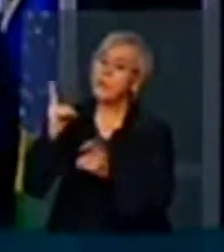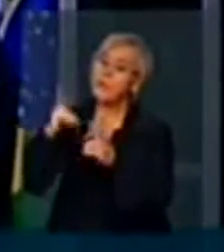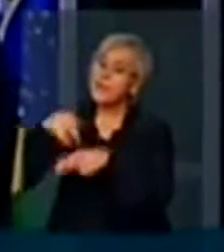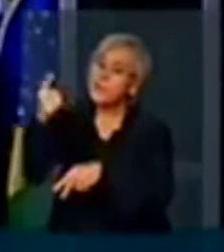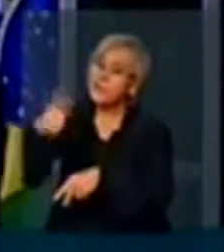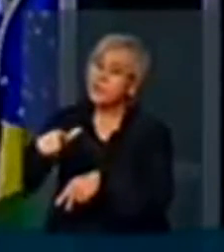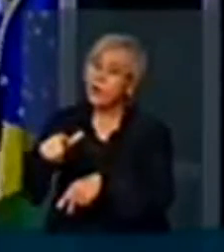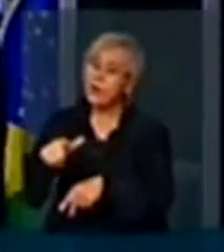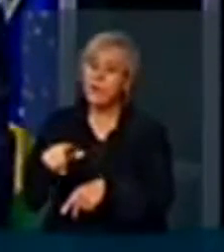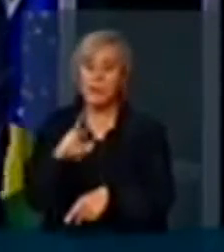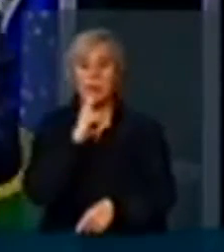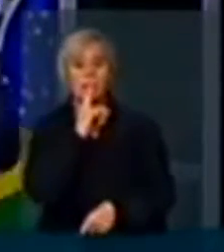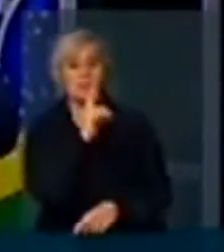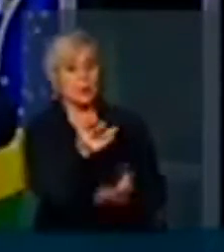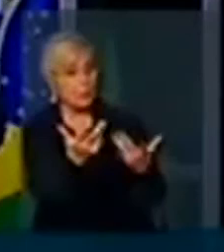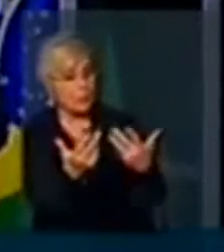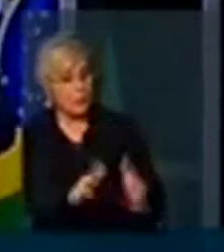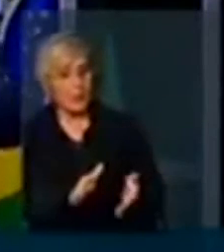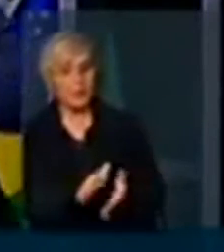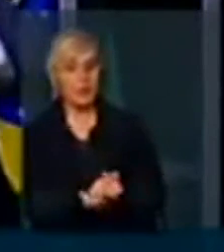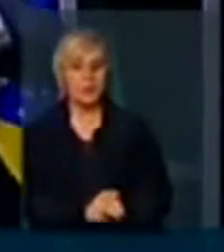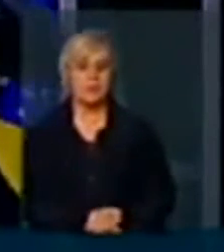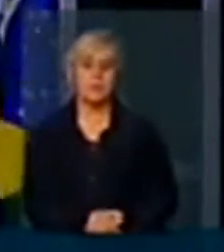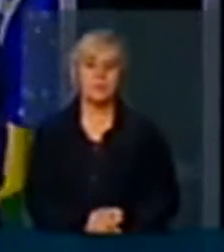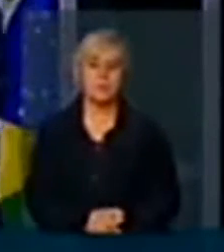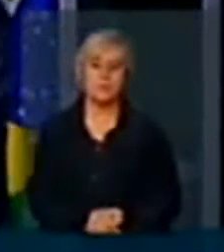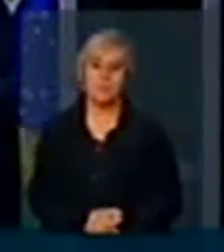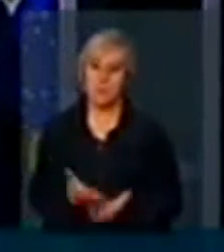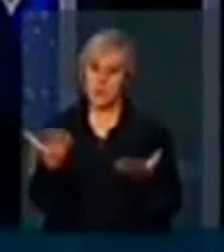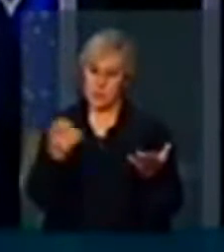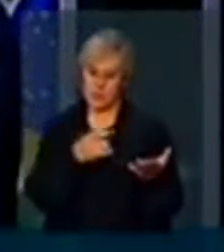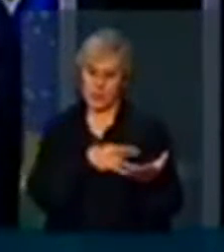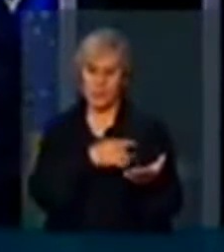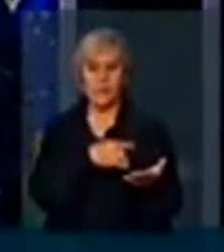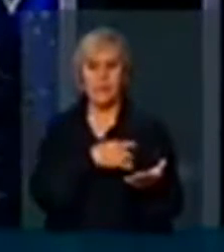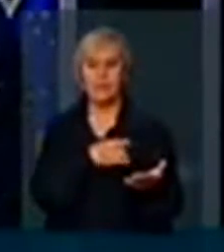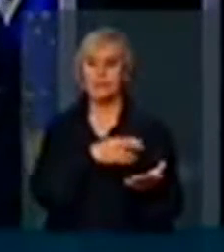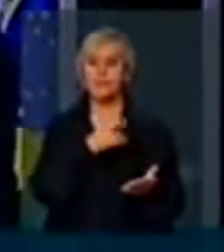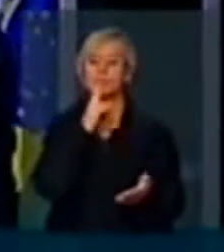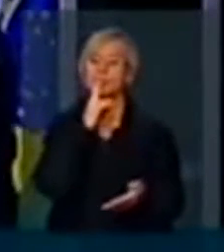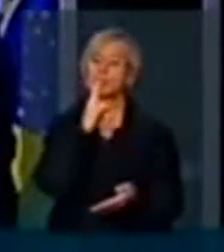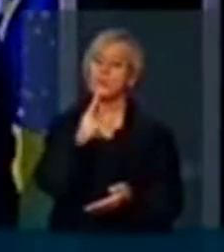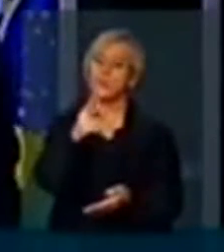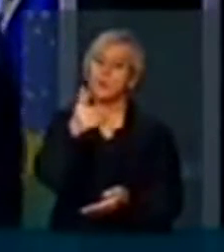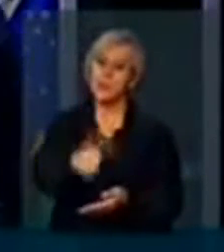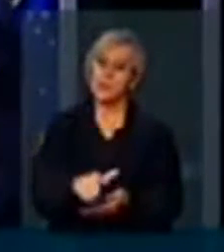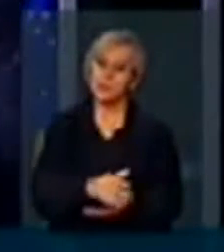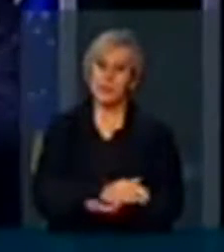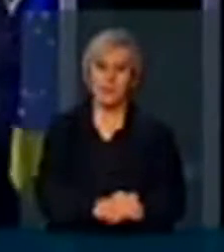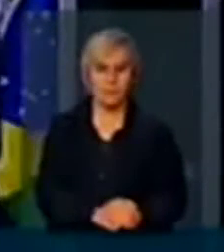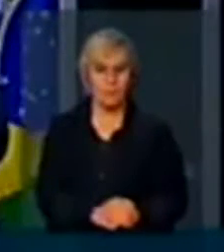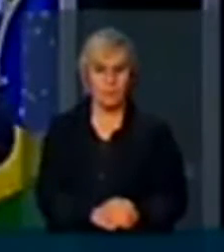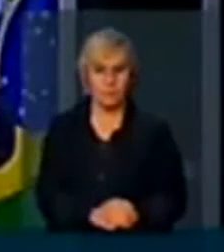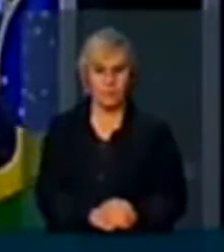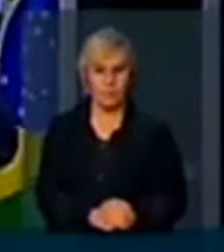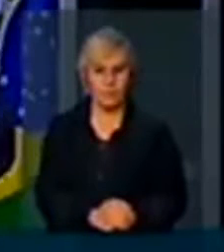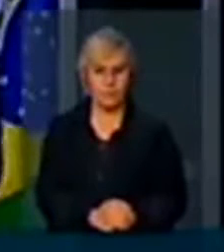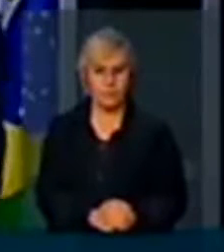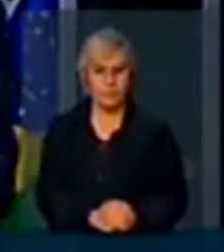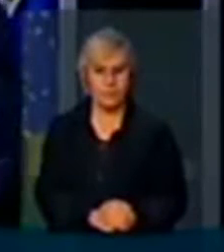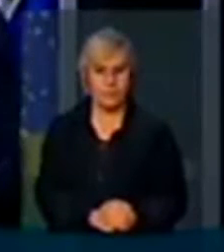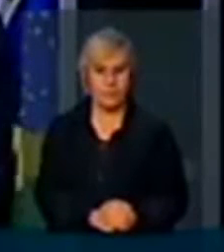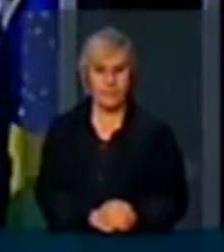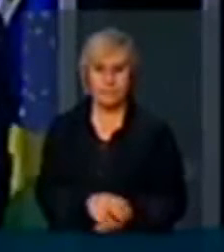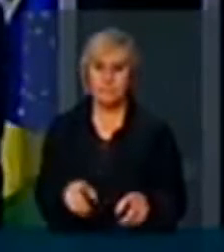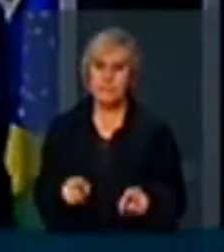que responder: foi. E o seu tesoureiro lá do PT, agora ele foi preso de novo? Ele vai ter que responder: foi. E mais,